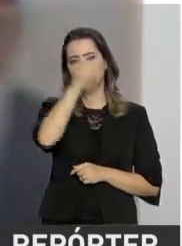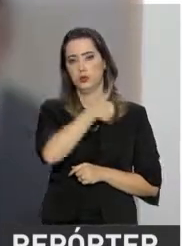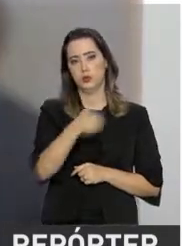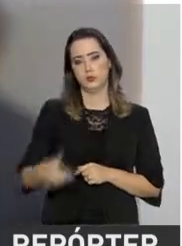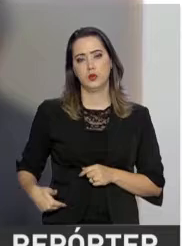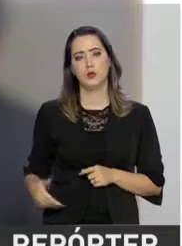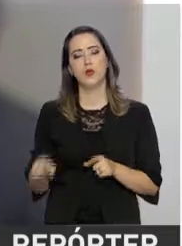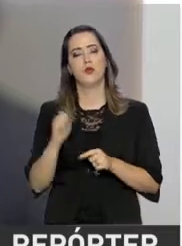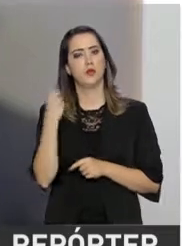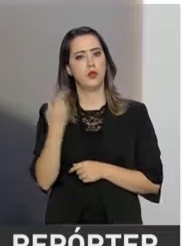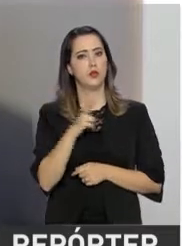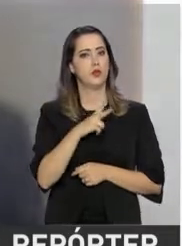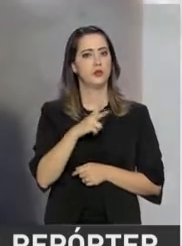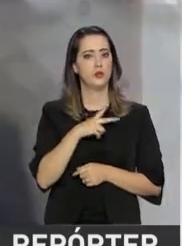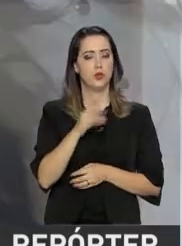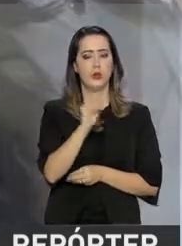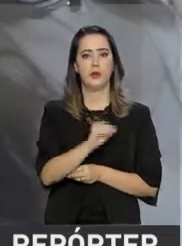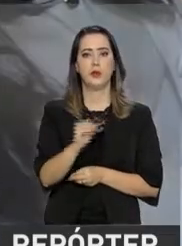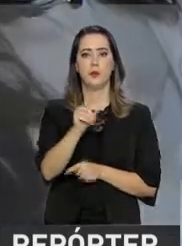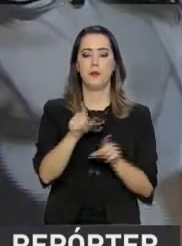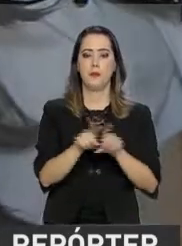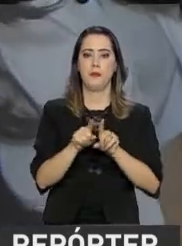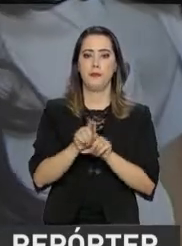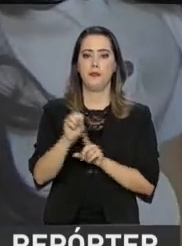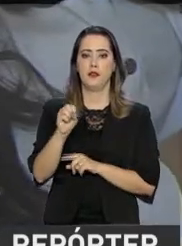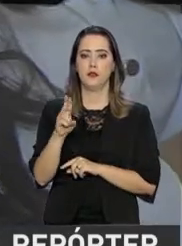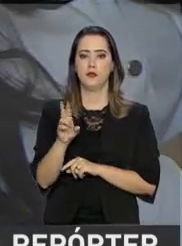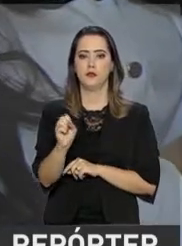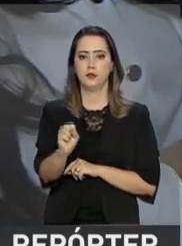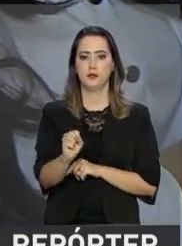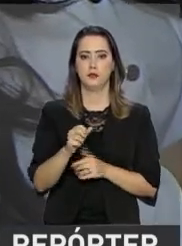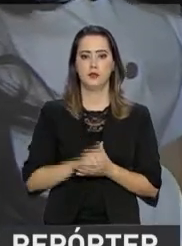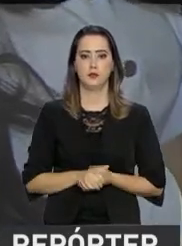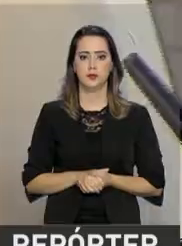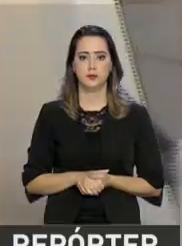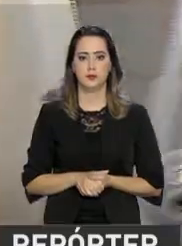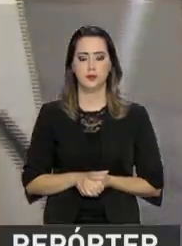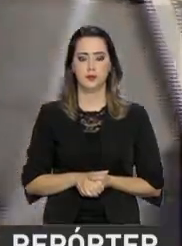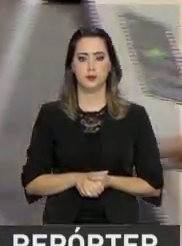e privados que atendem também ao Sistema Único de Saúde.